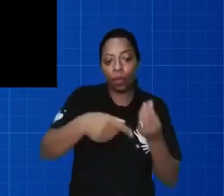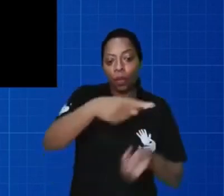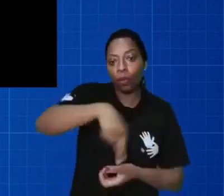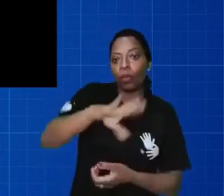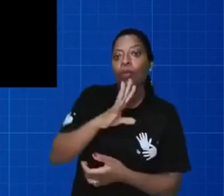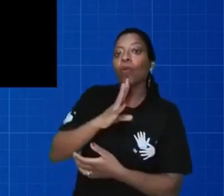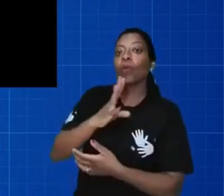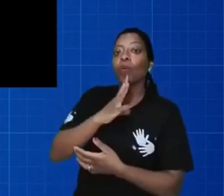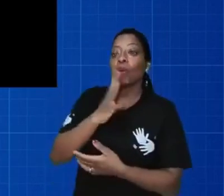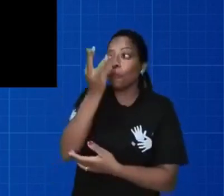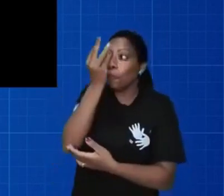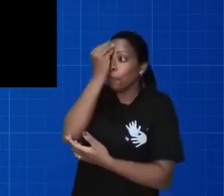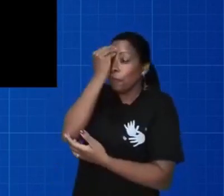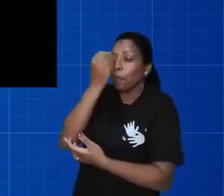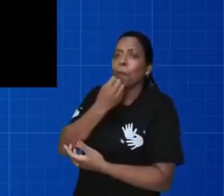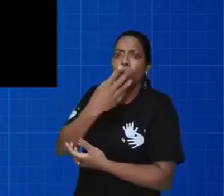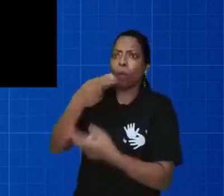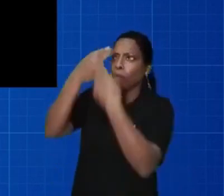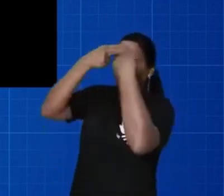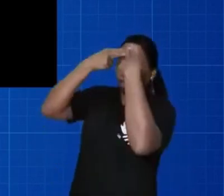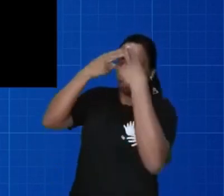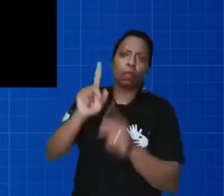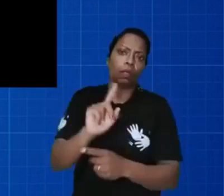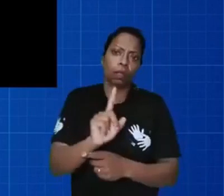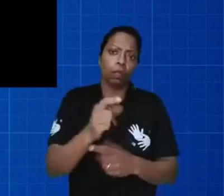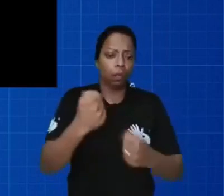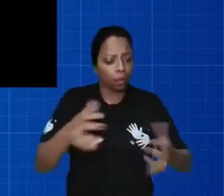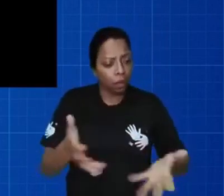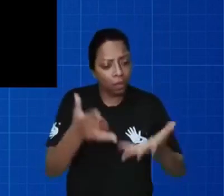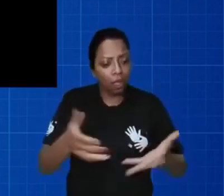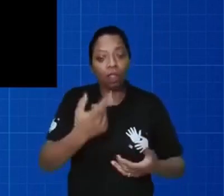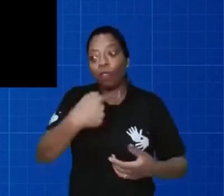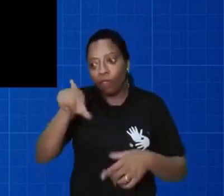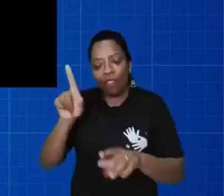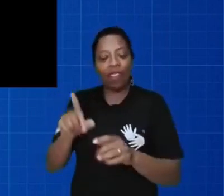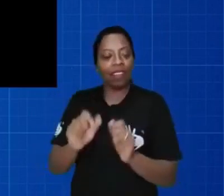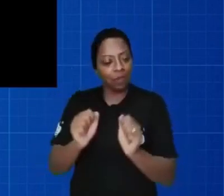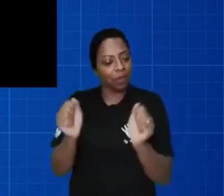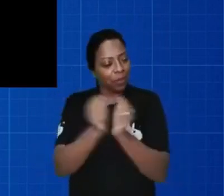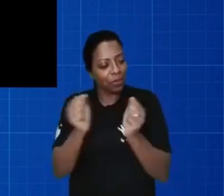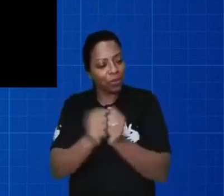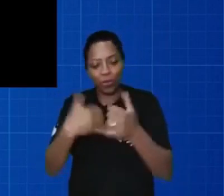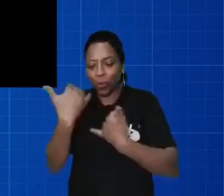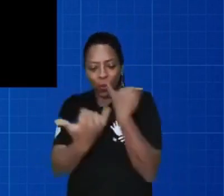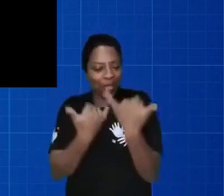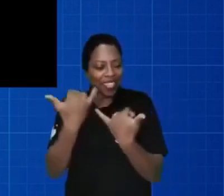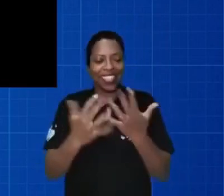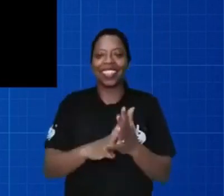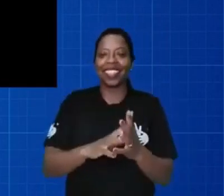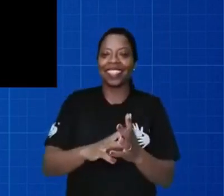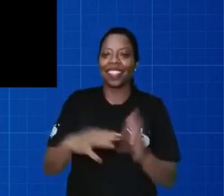elas gostem. Se quiserem se fantasiar, deixem-se fantasiar. Prometam levar no parquinho depois, levem para